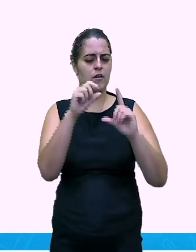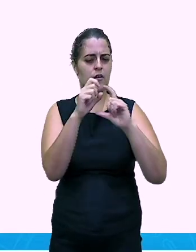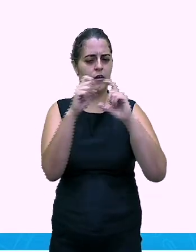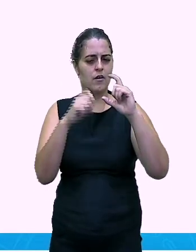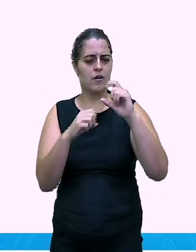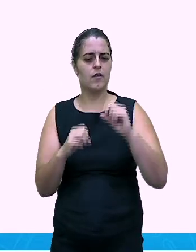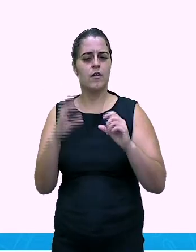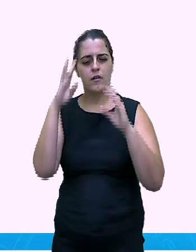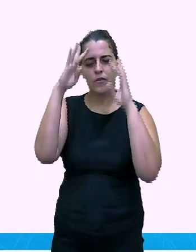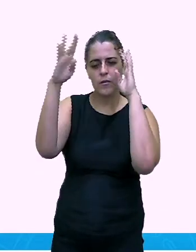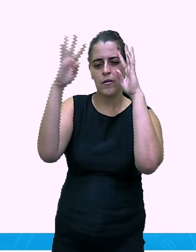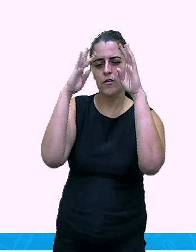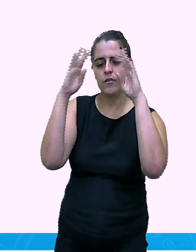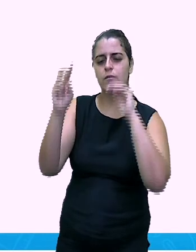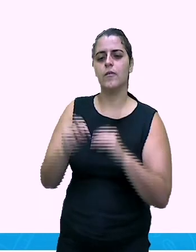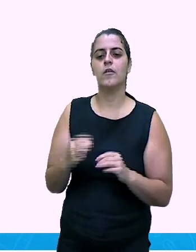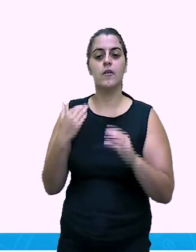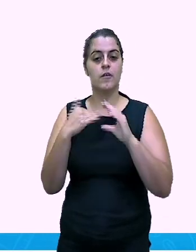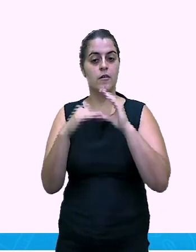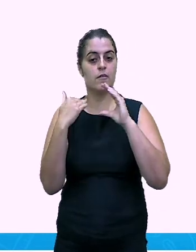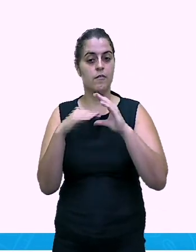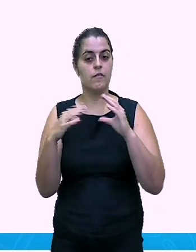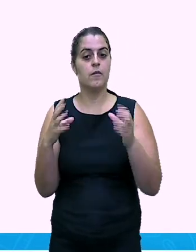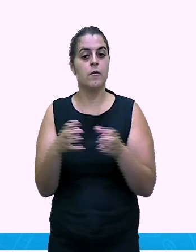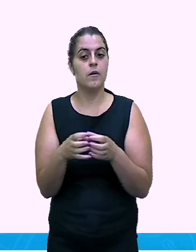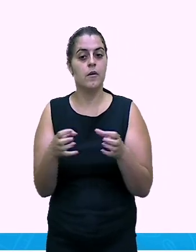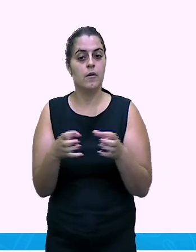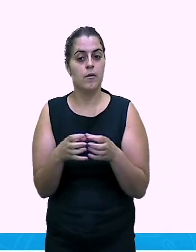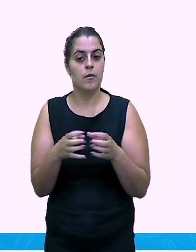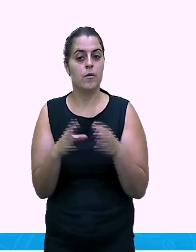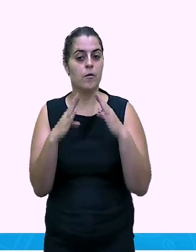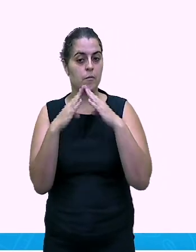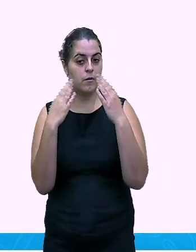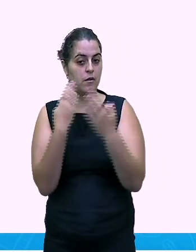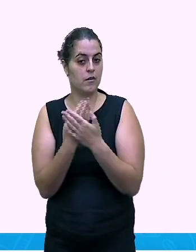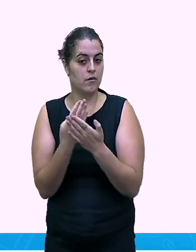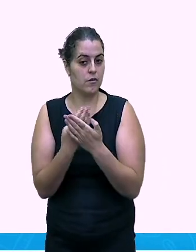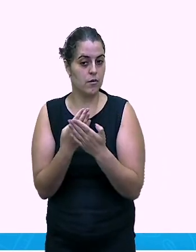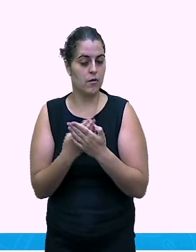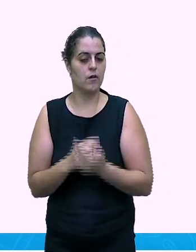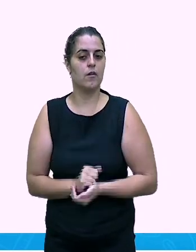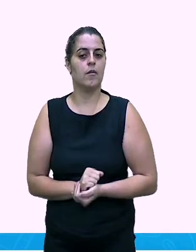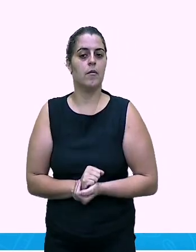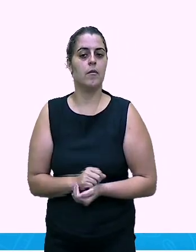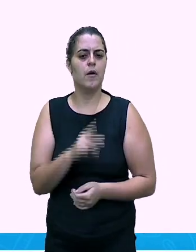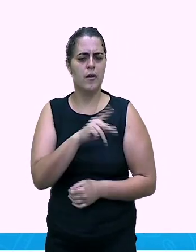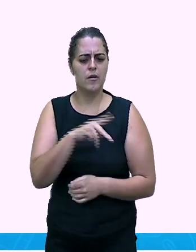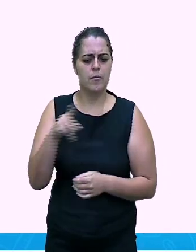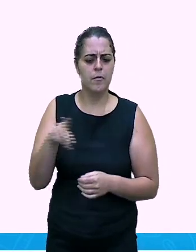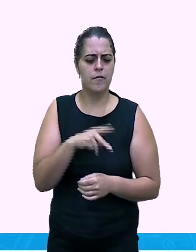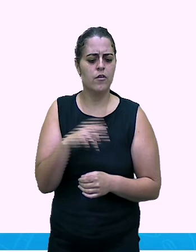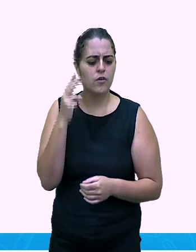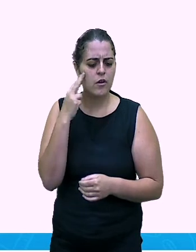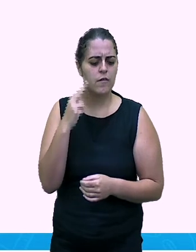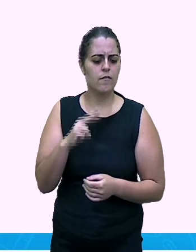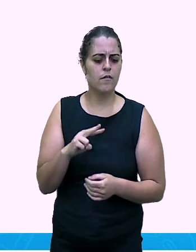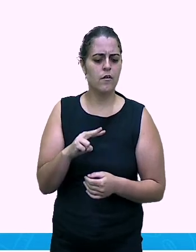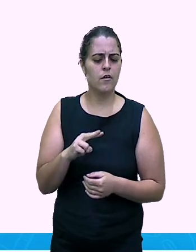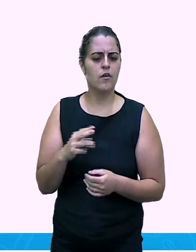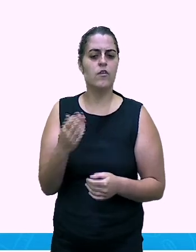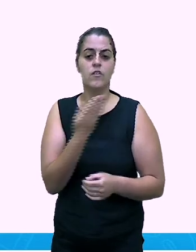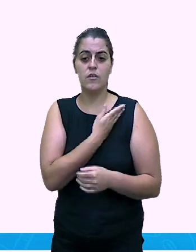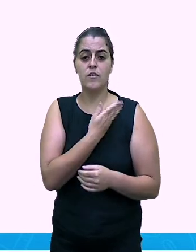criatividade. Envie para o grupo da sua turma no WhatsApp para que sua professora veja e